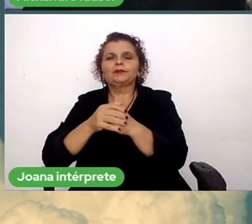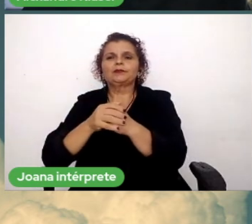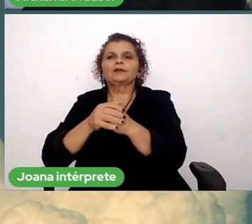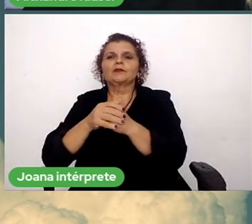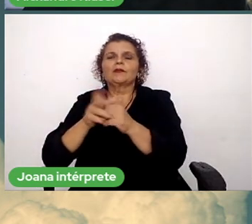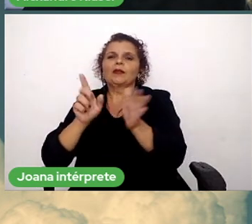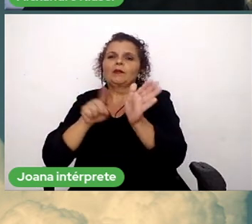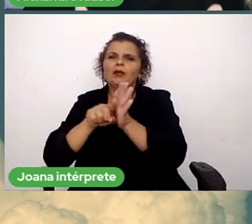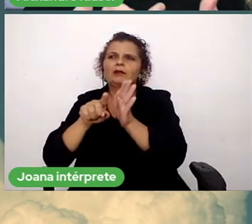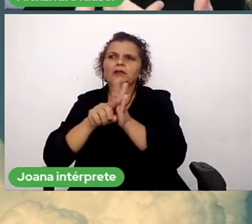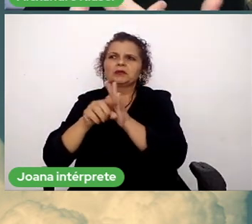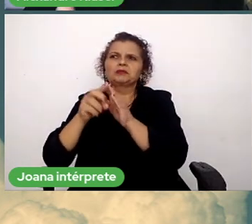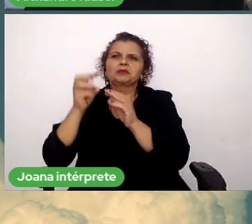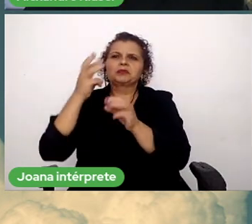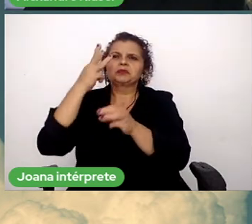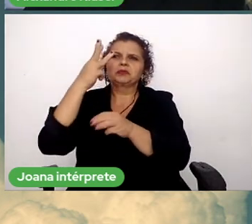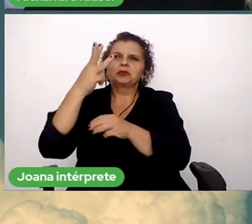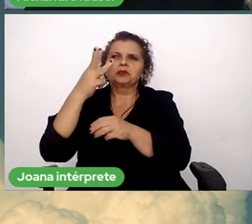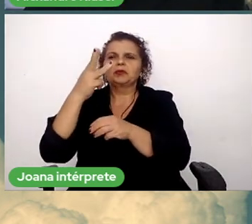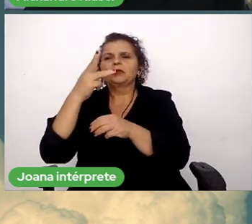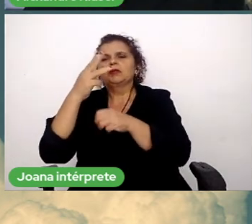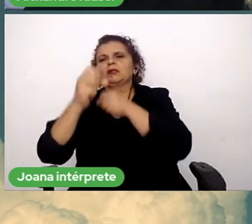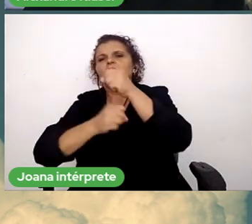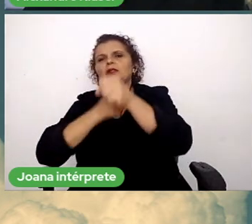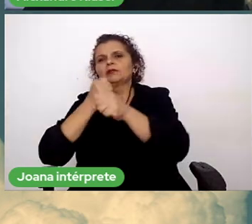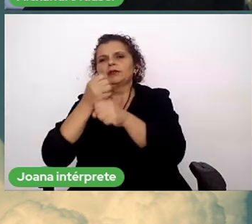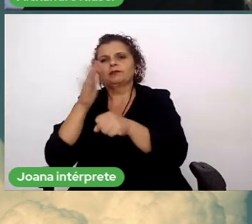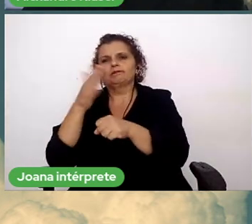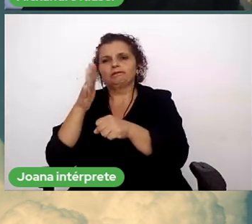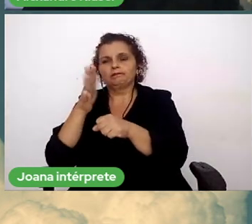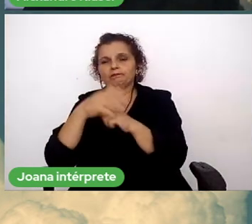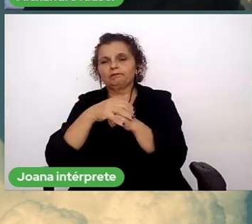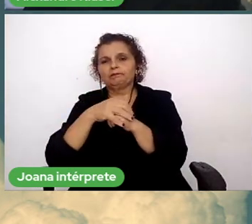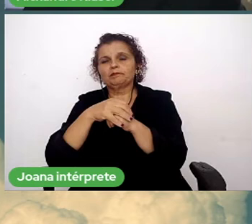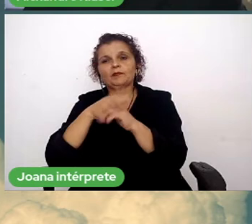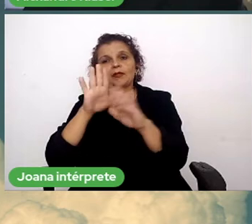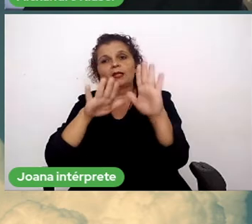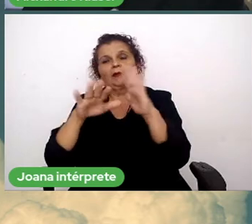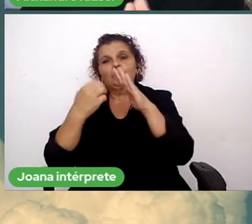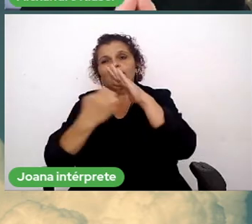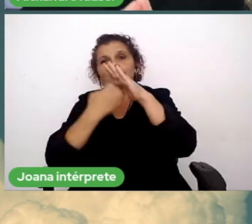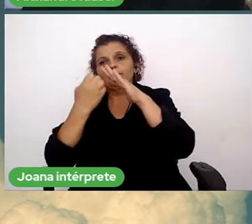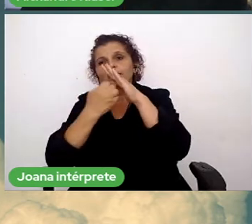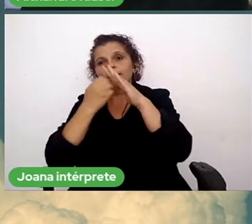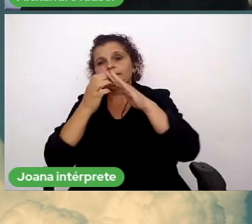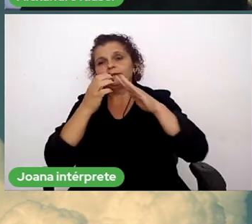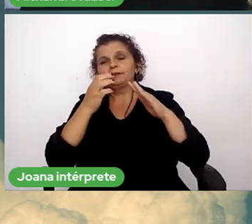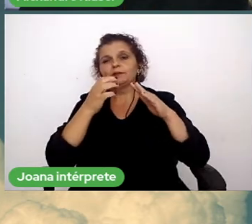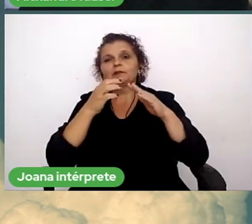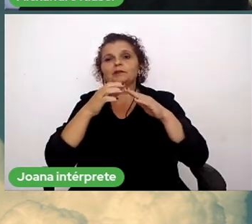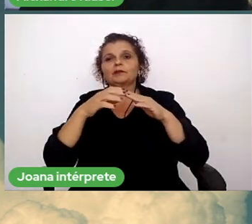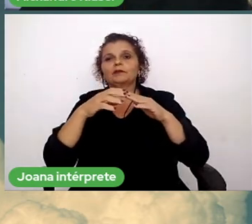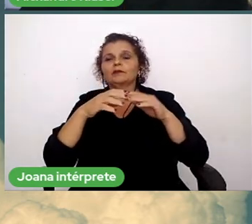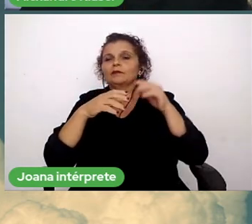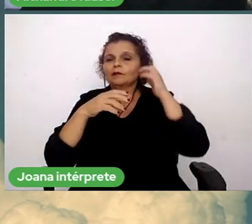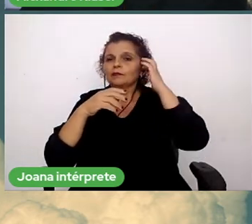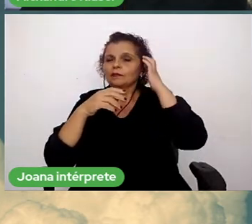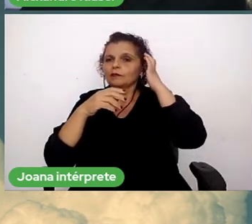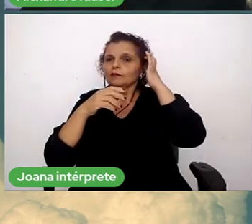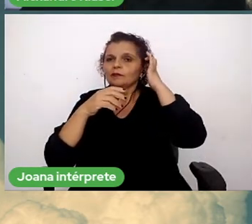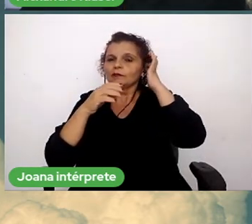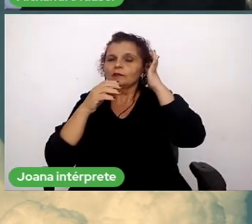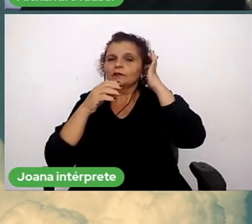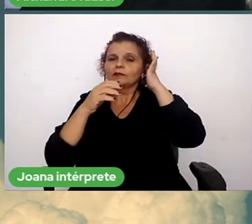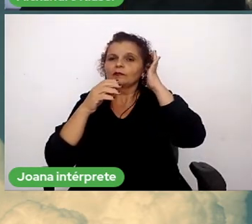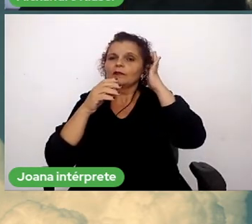uns 2, 3 anos, vai depender do tamanho da organização, mas é o tempo que leva para chegar em toda a organização. Tem